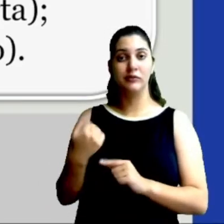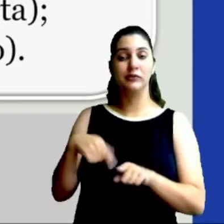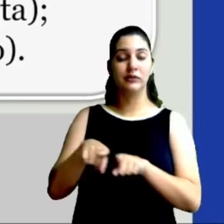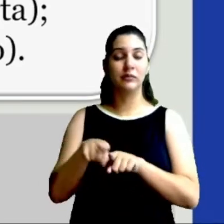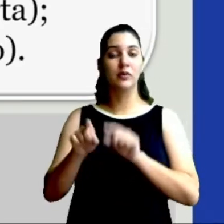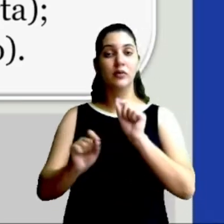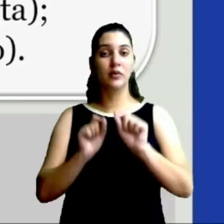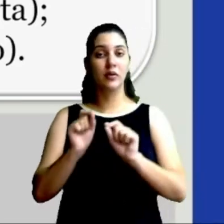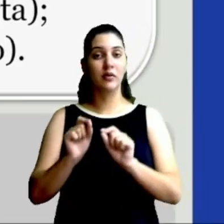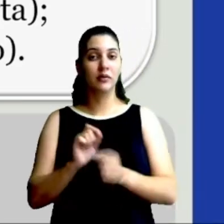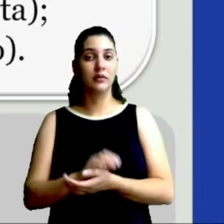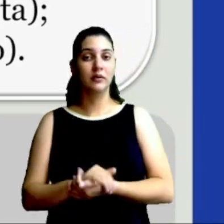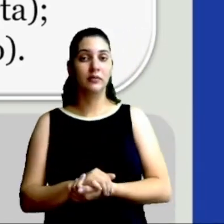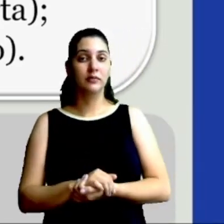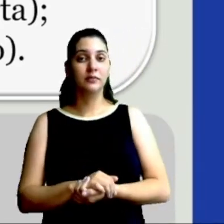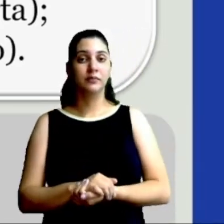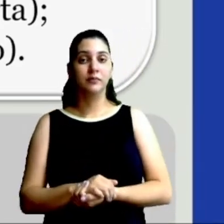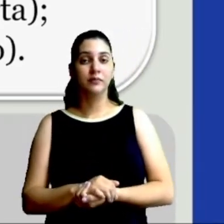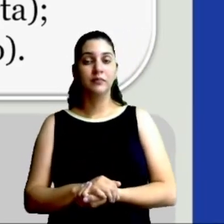também